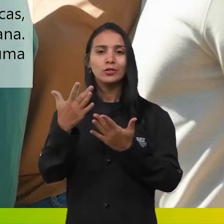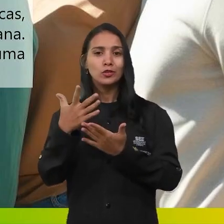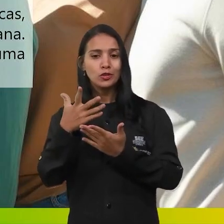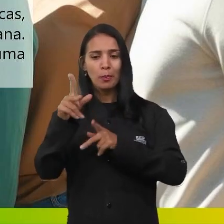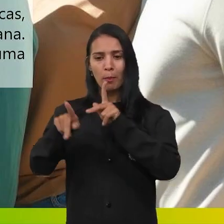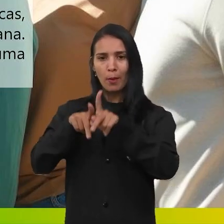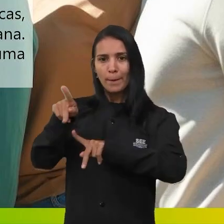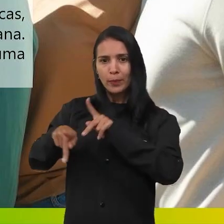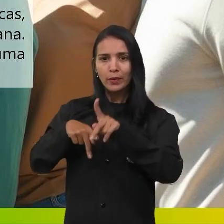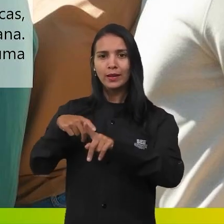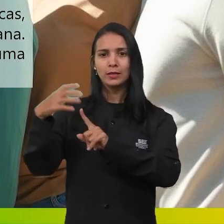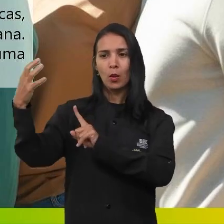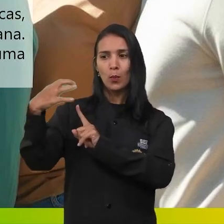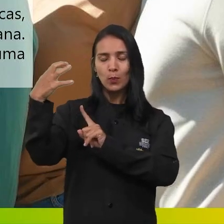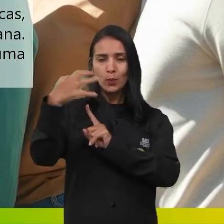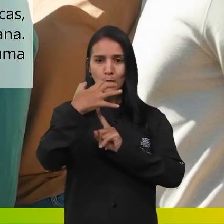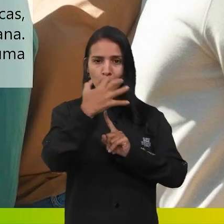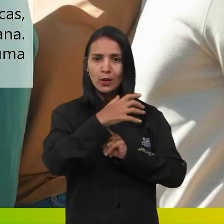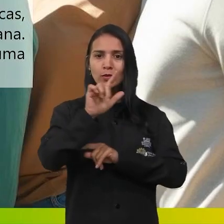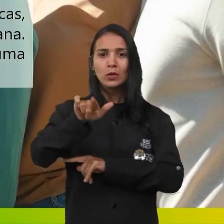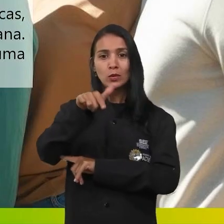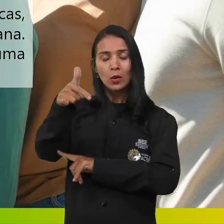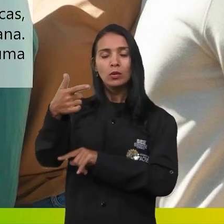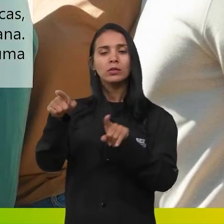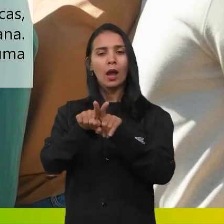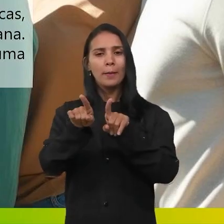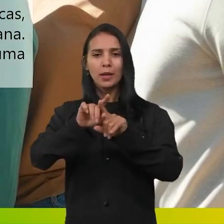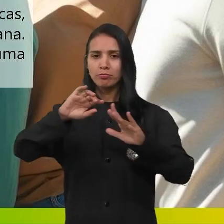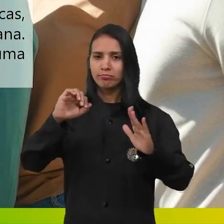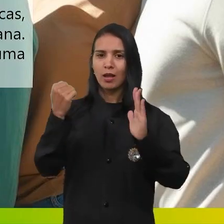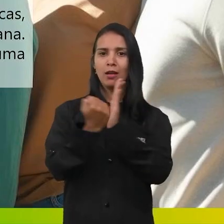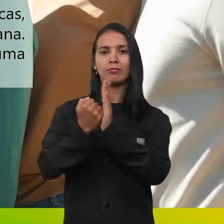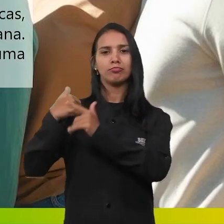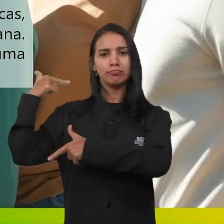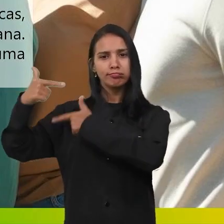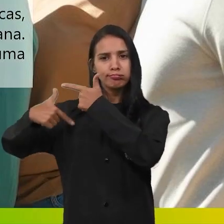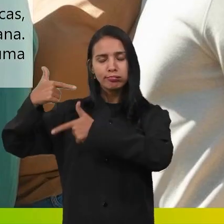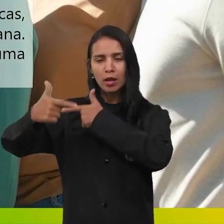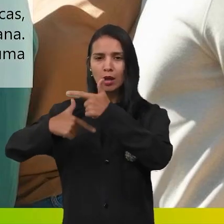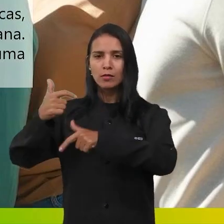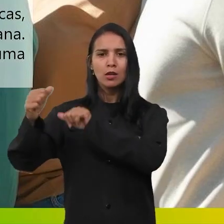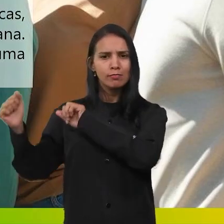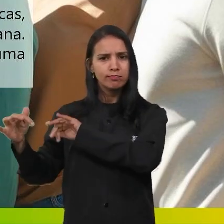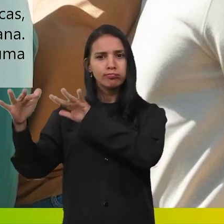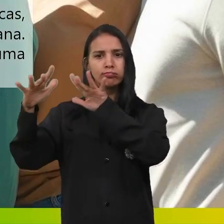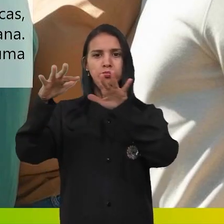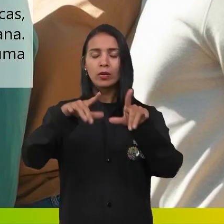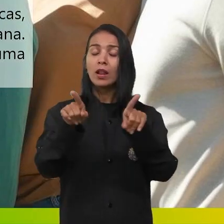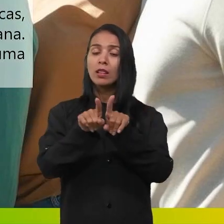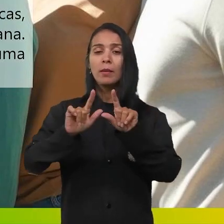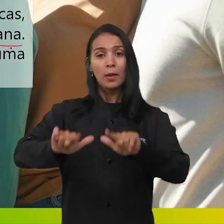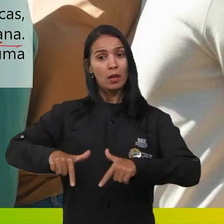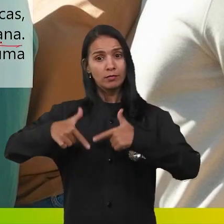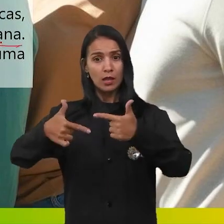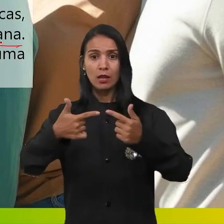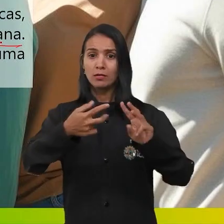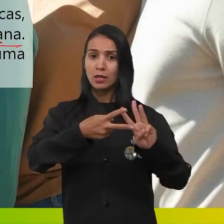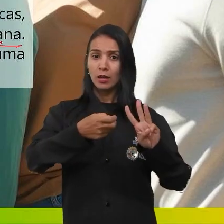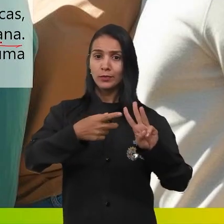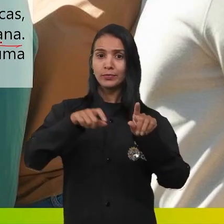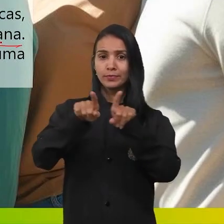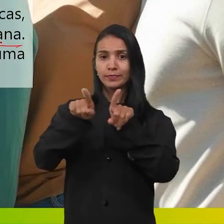por processos históricos de migração, colonização, a resistência indígena e também